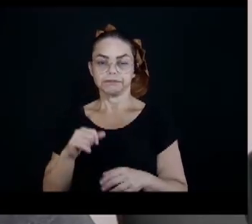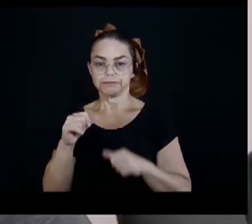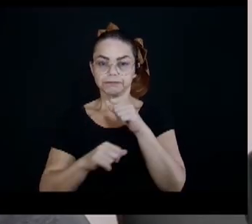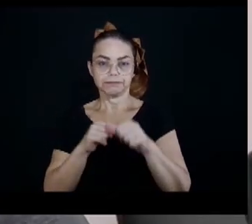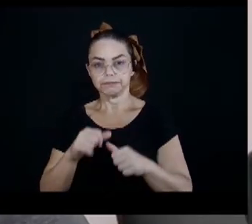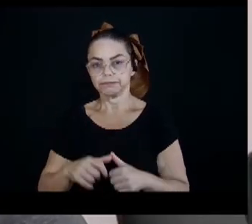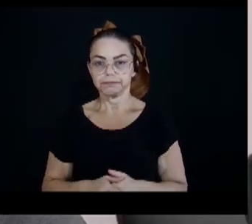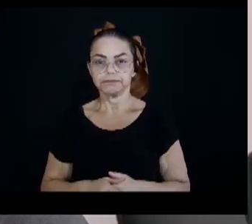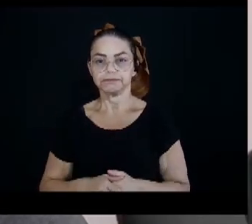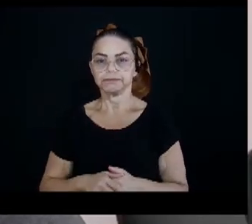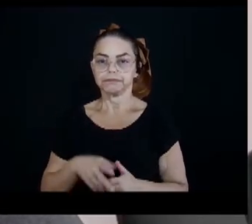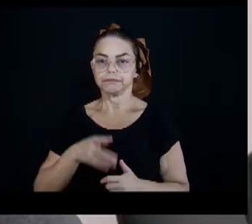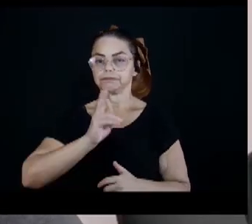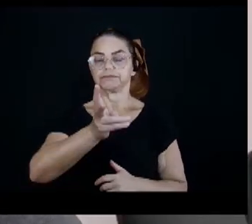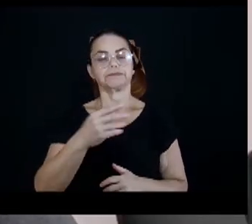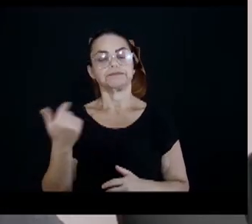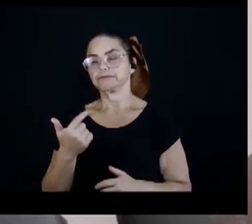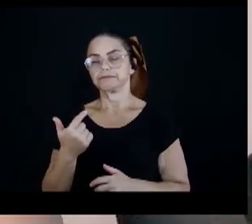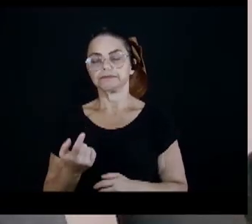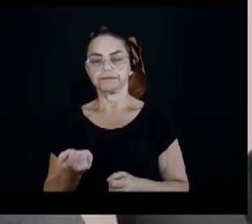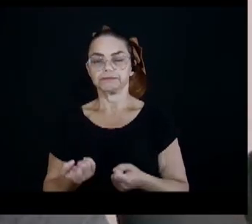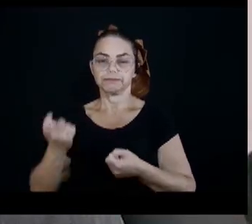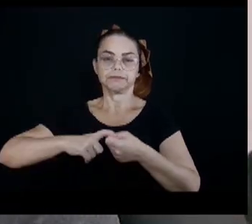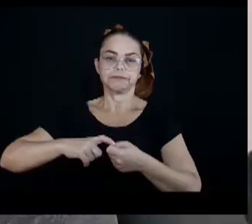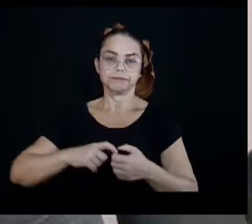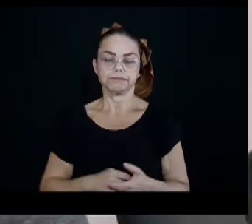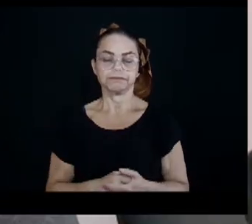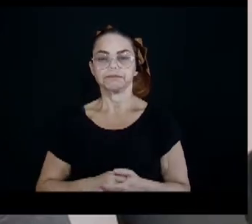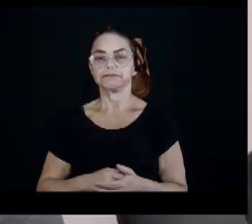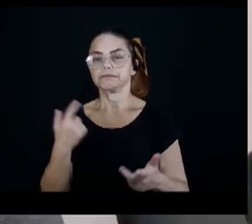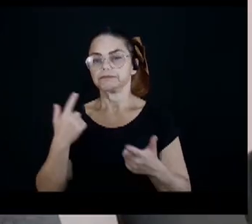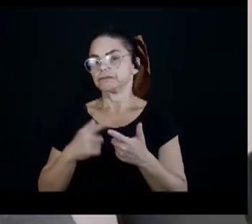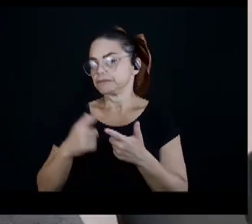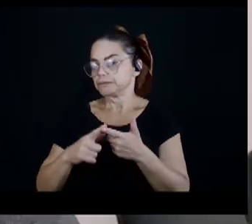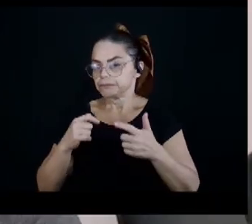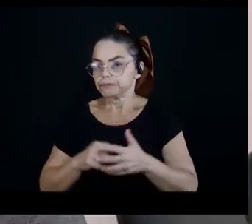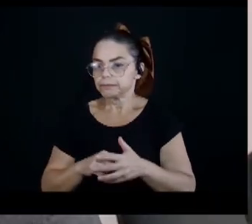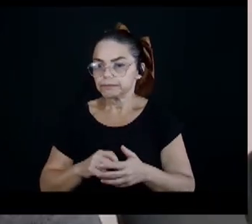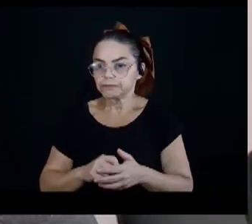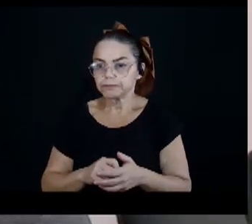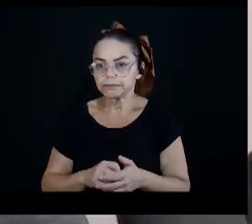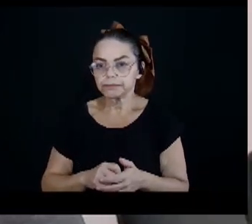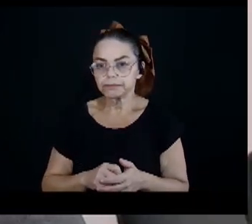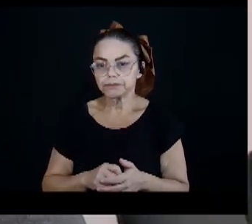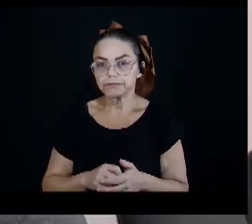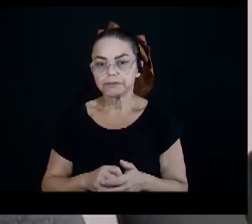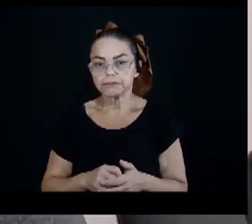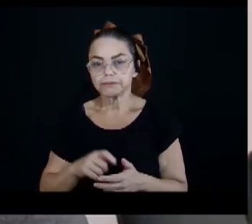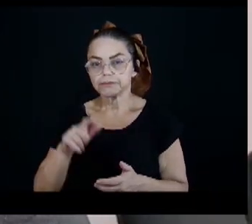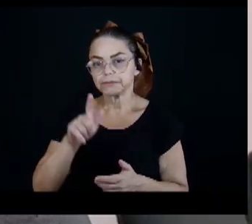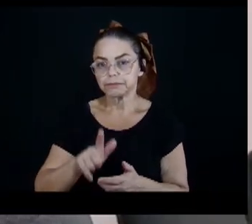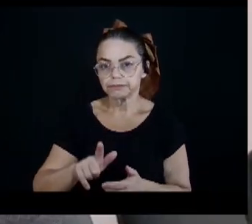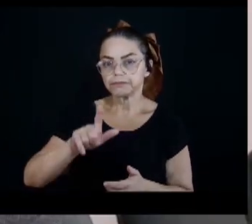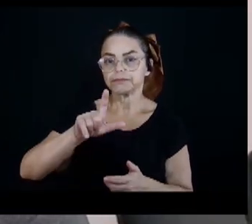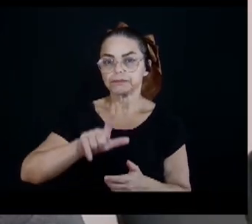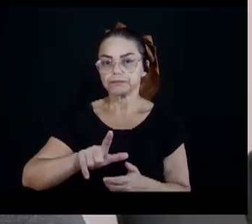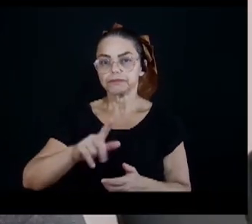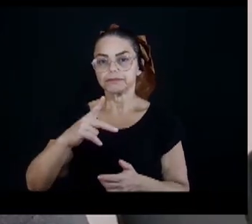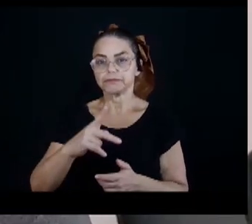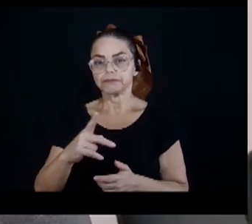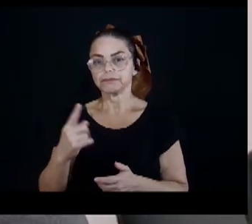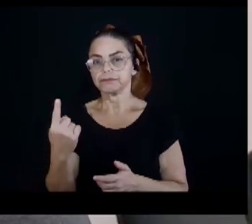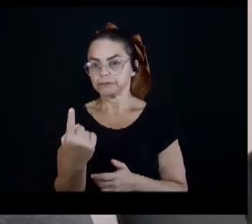como retroagir. Por que eu estou falando isso? Só para você ter ideia, o GLP-1, que é o Ozempic e o Wegovy, eles